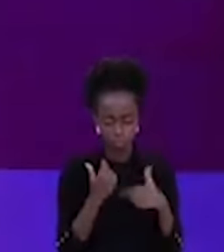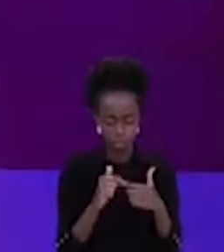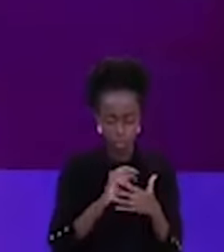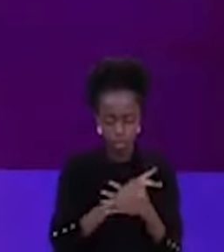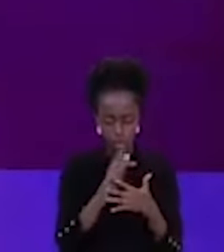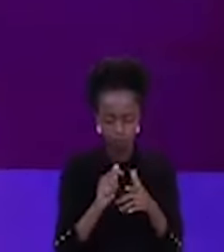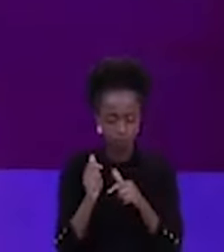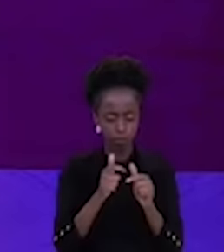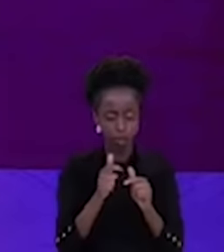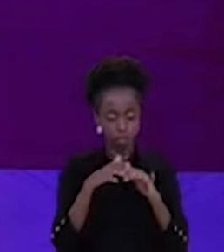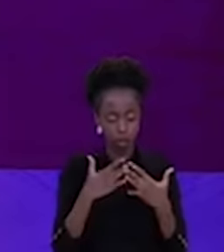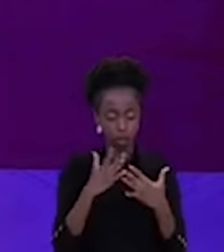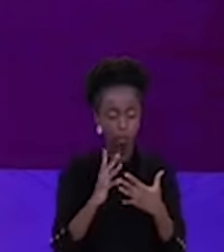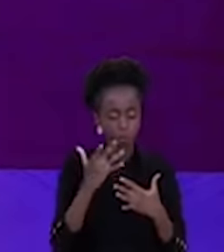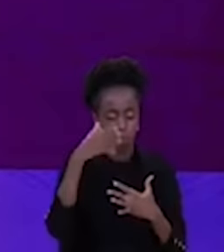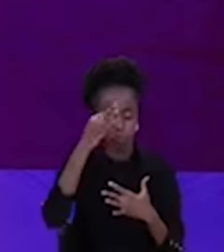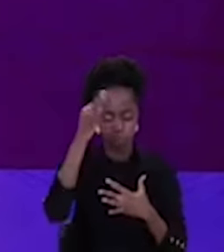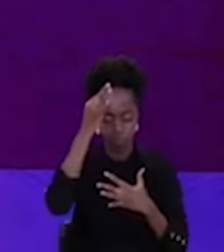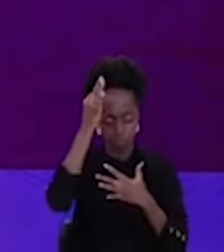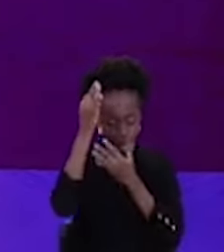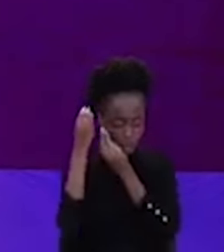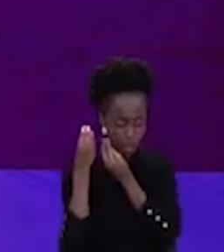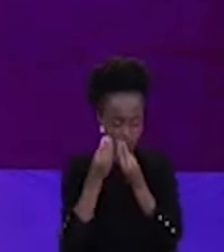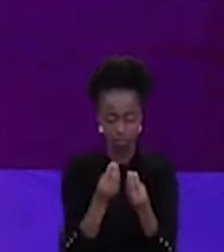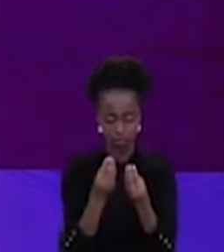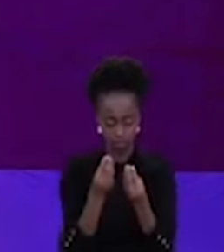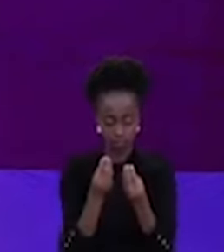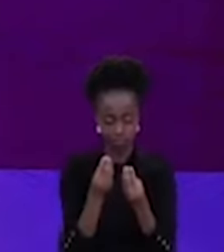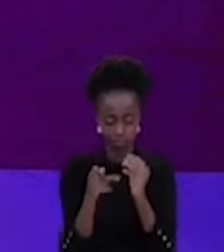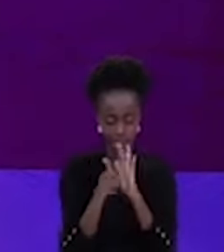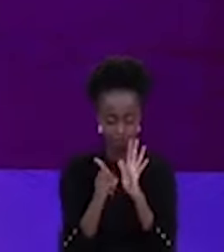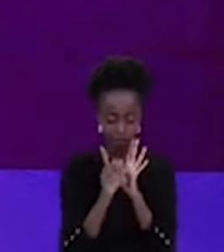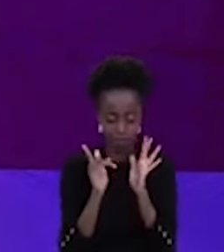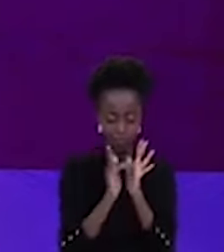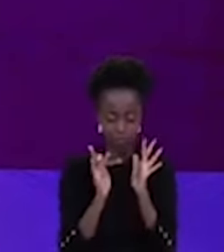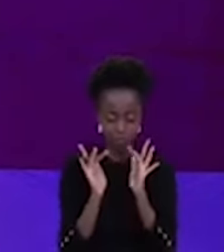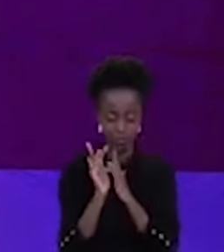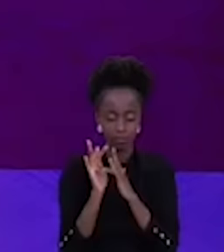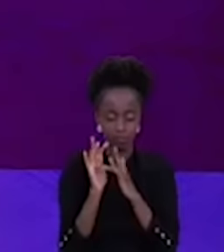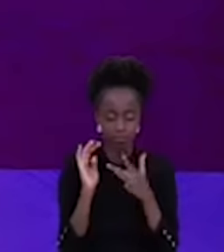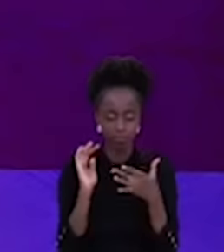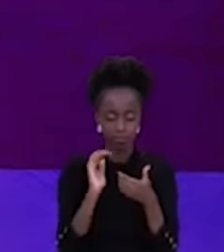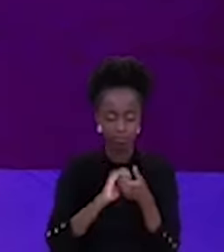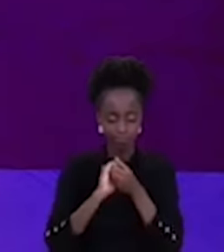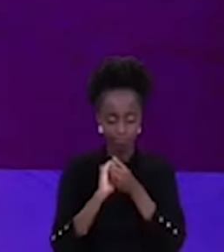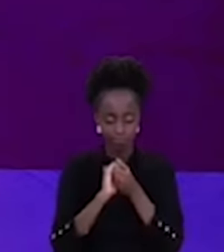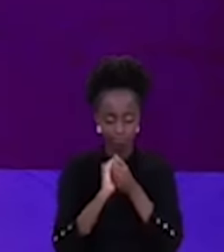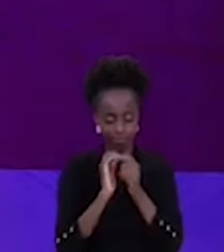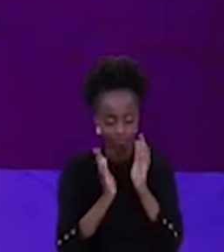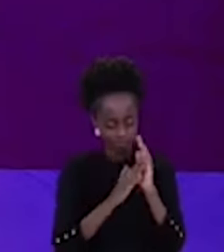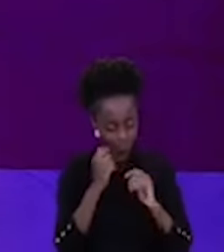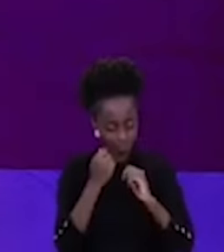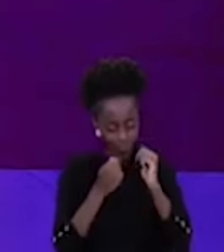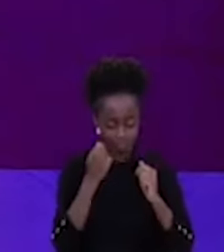meu amigo, seja batizado agora. O noivo, ele segura na sua mão.